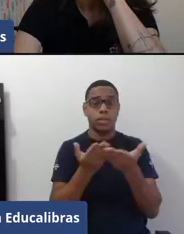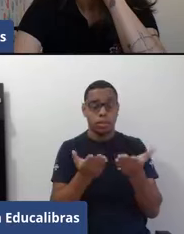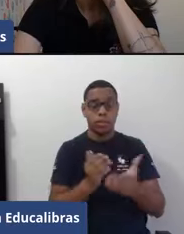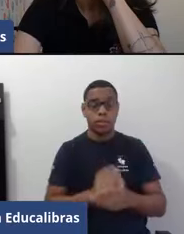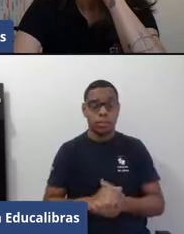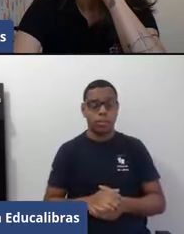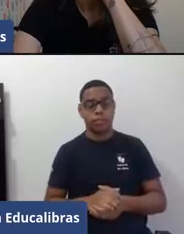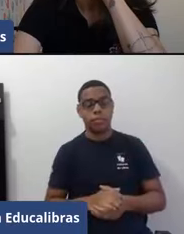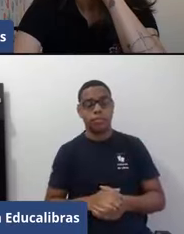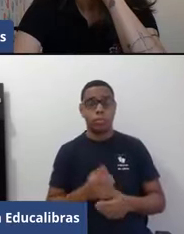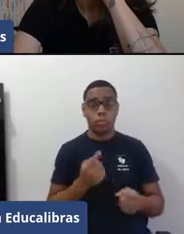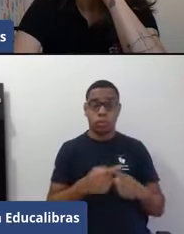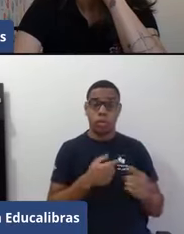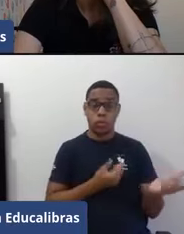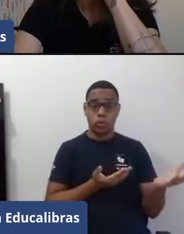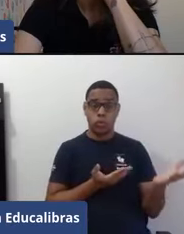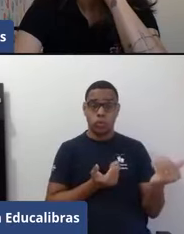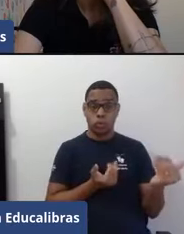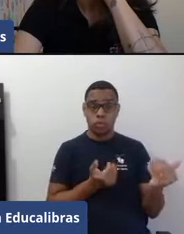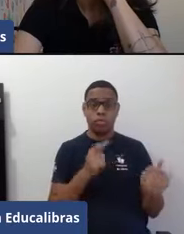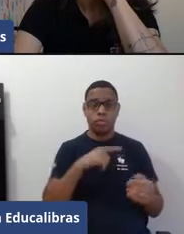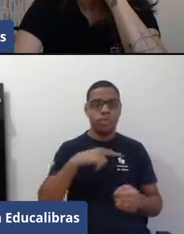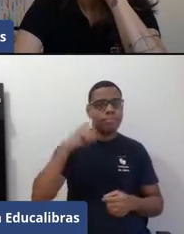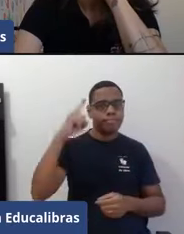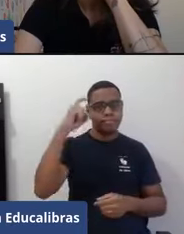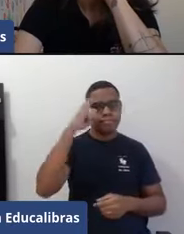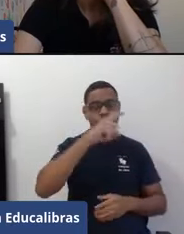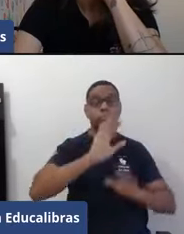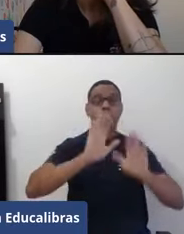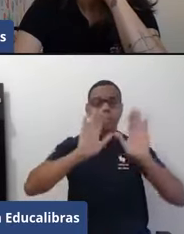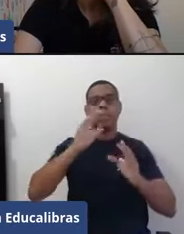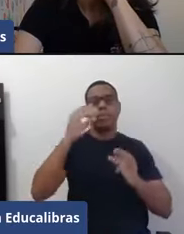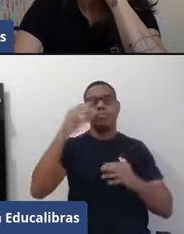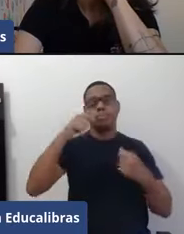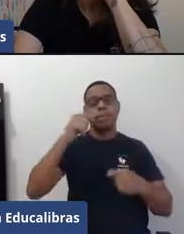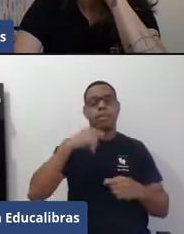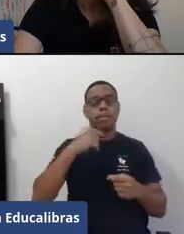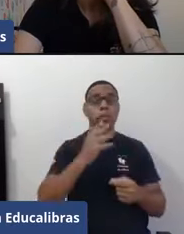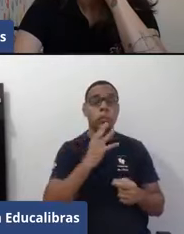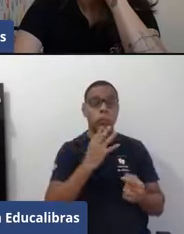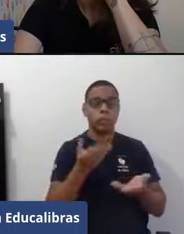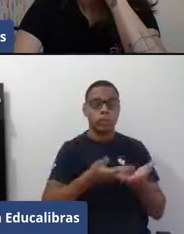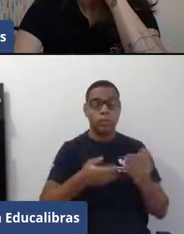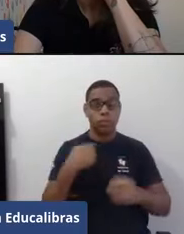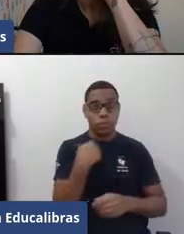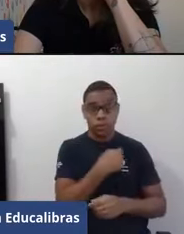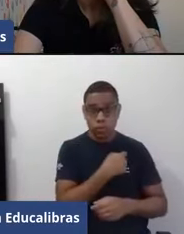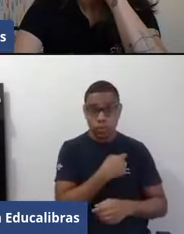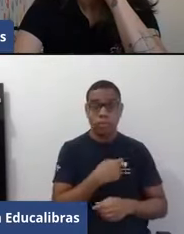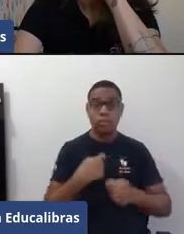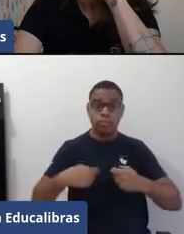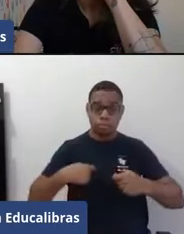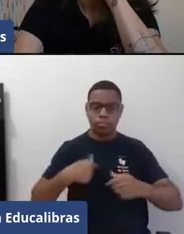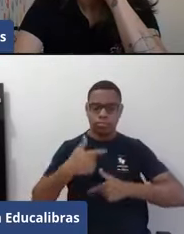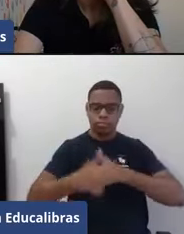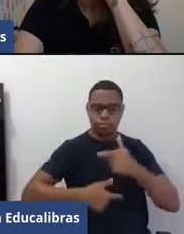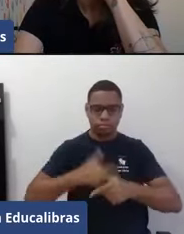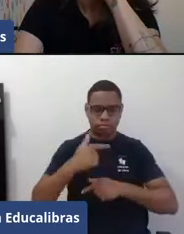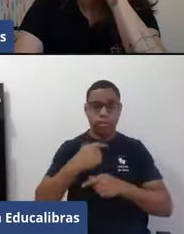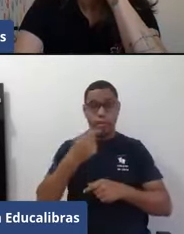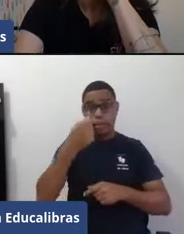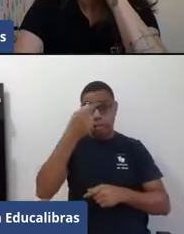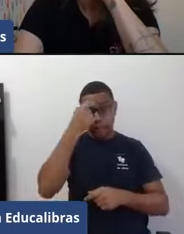esse adolescente tem essa dificuldade, mas ele precisa da sua ajuda. nós temos que trabalhar o